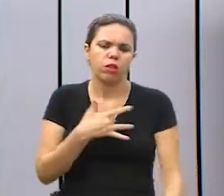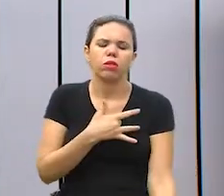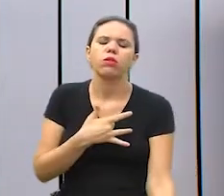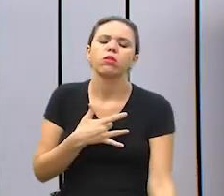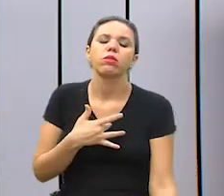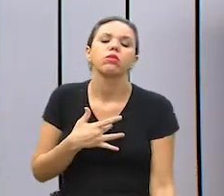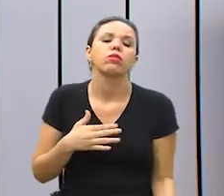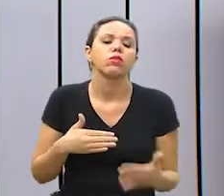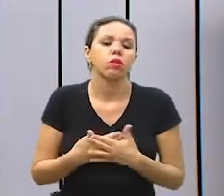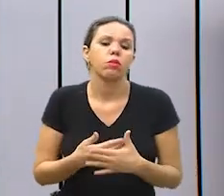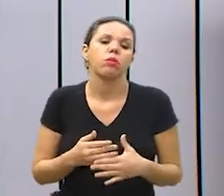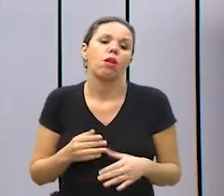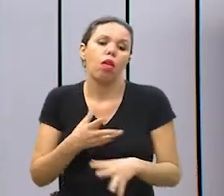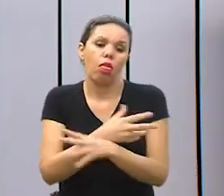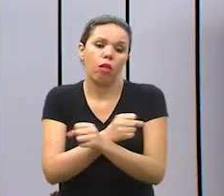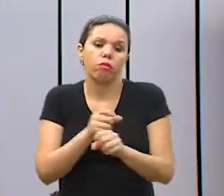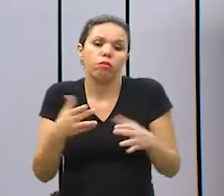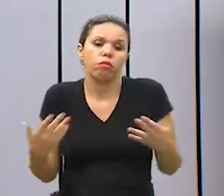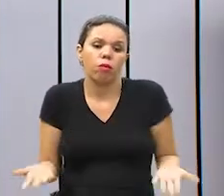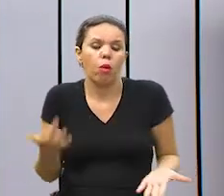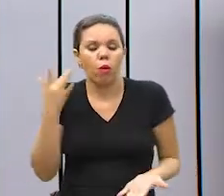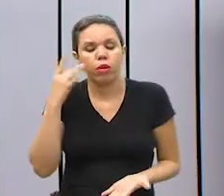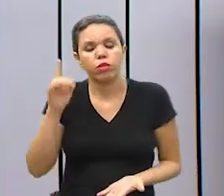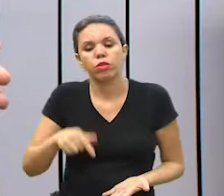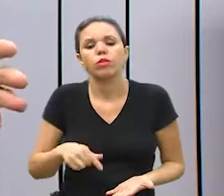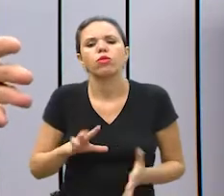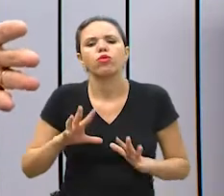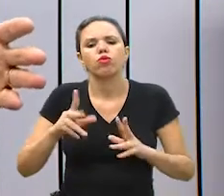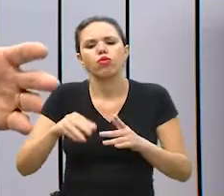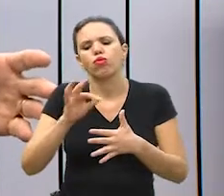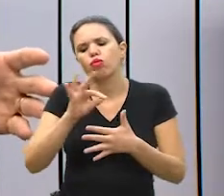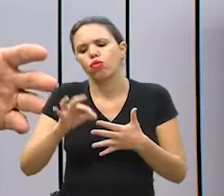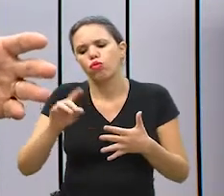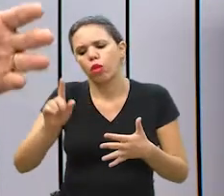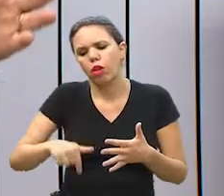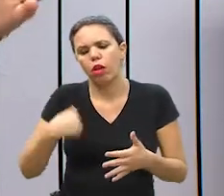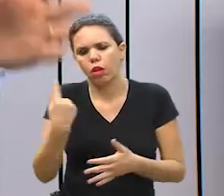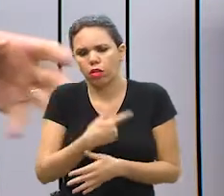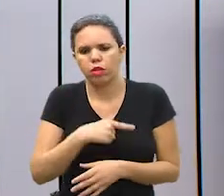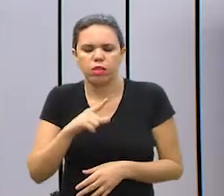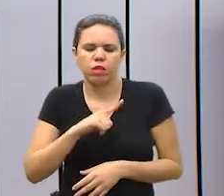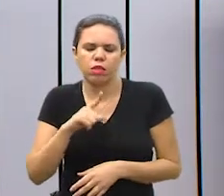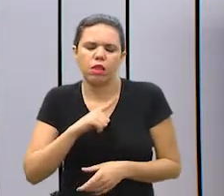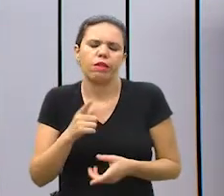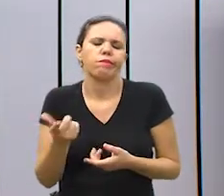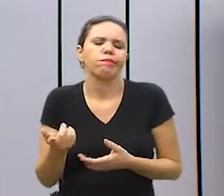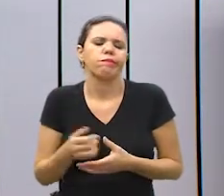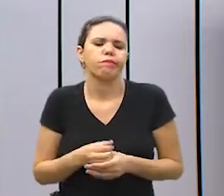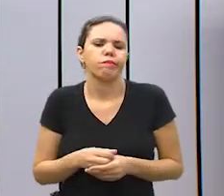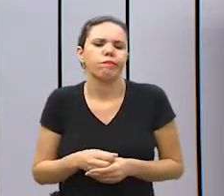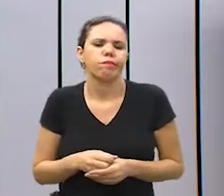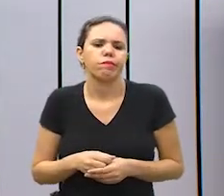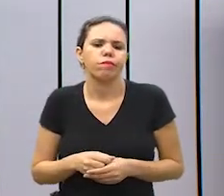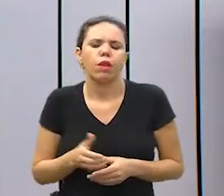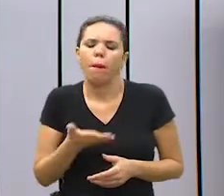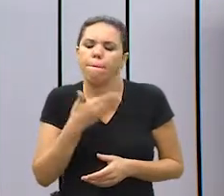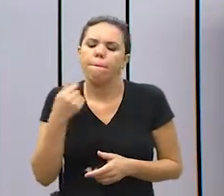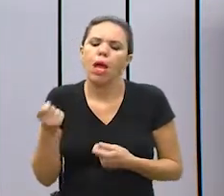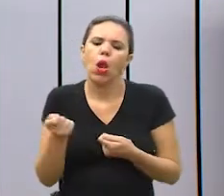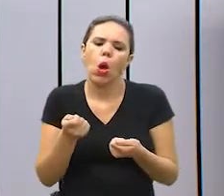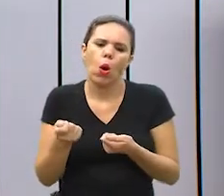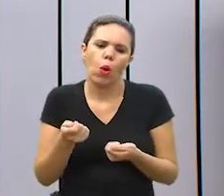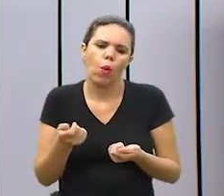de recolher, enfim, eu acho que tudo isso é para que a gente tenha aí um cenário